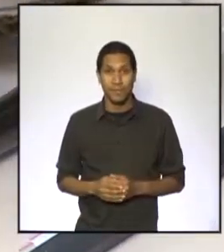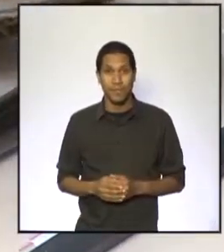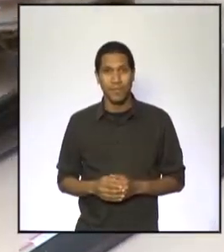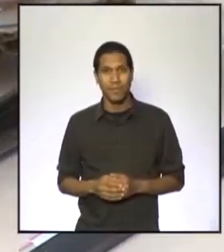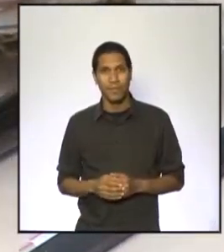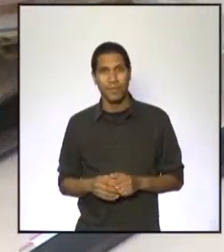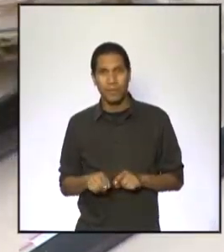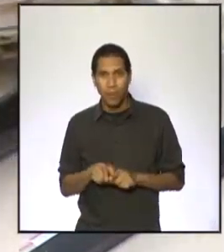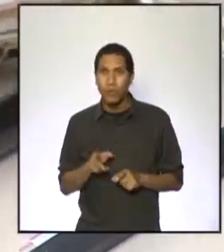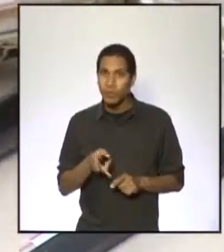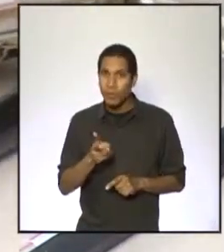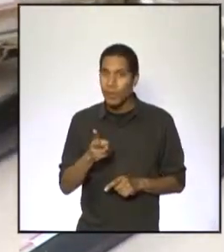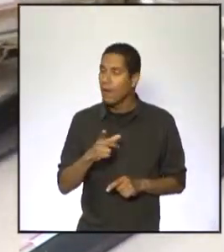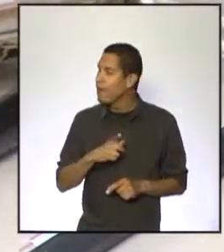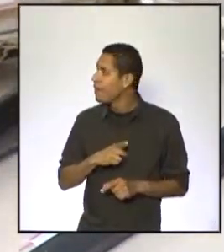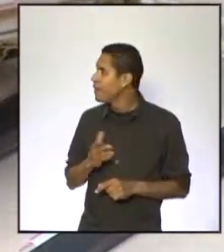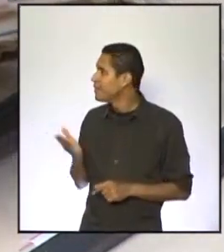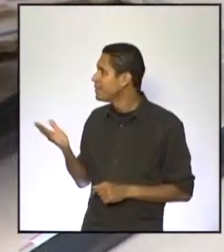passando